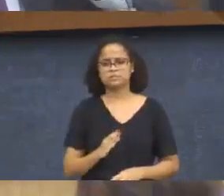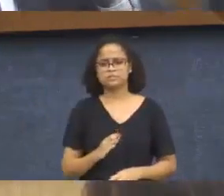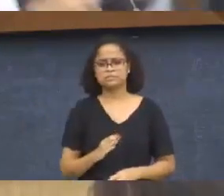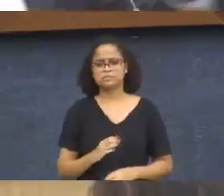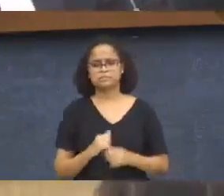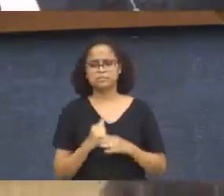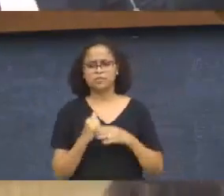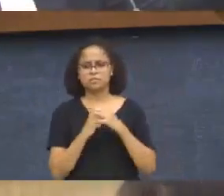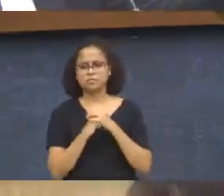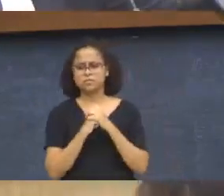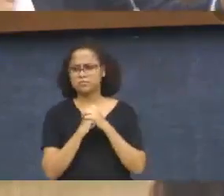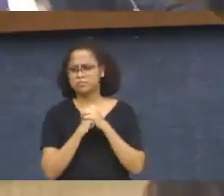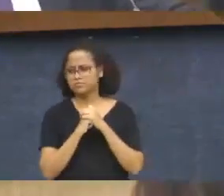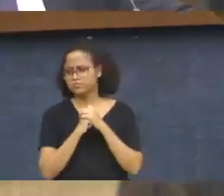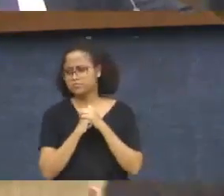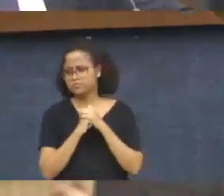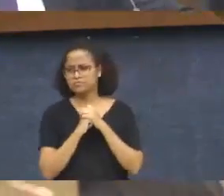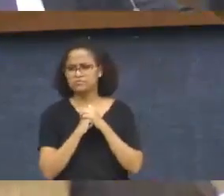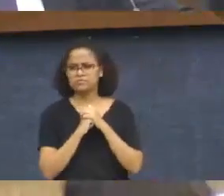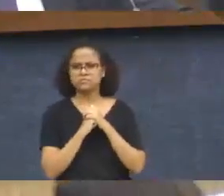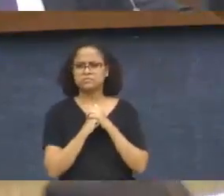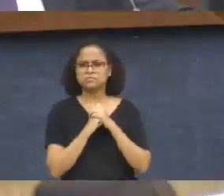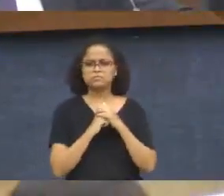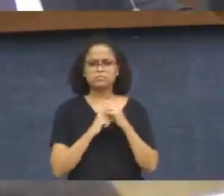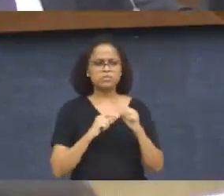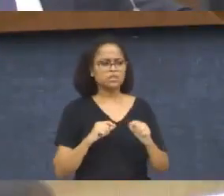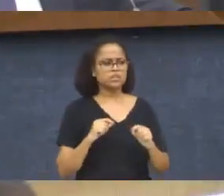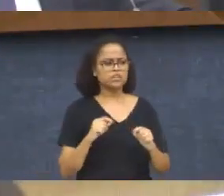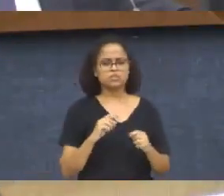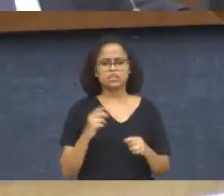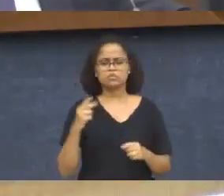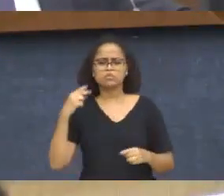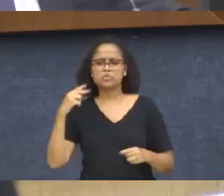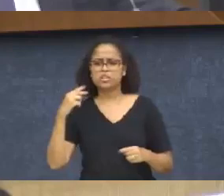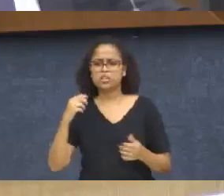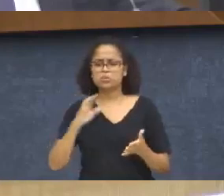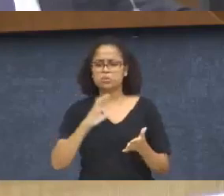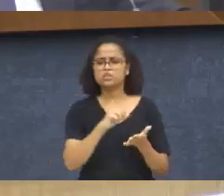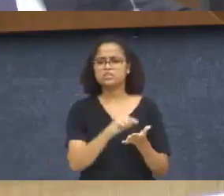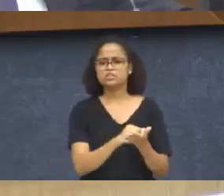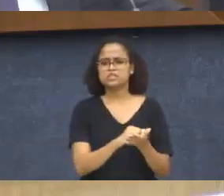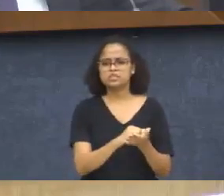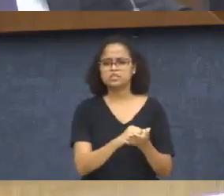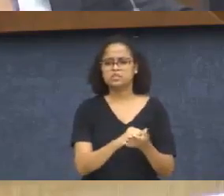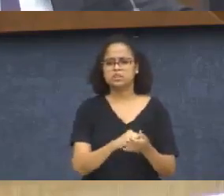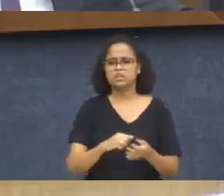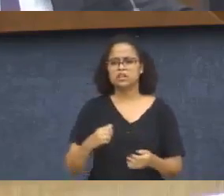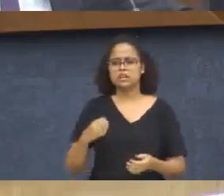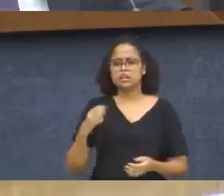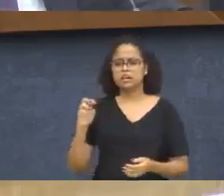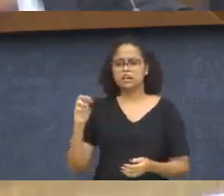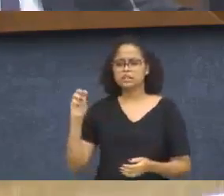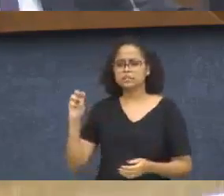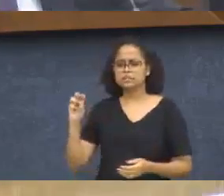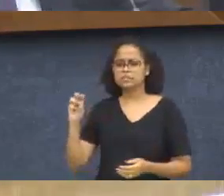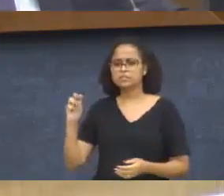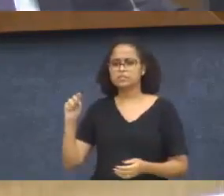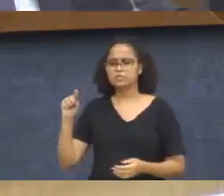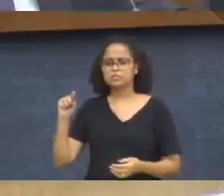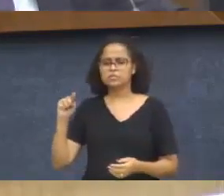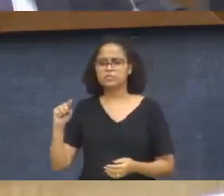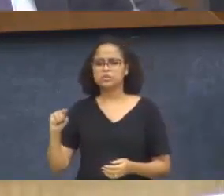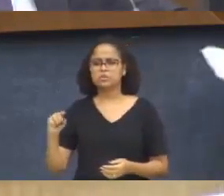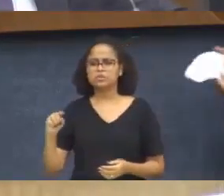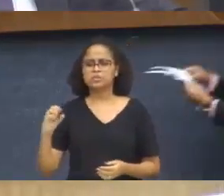Amém. Bom, não havendo mais oradores inscritos, às 17h05,